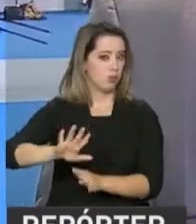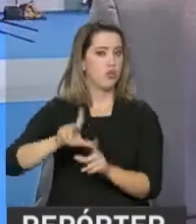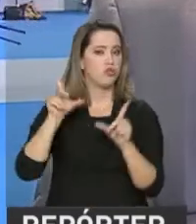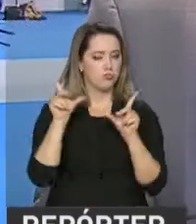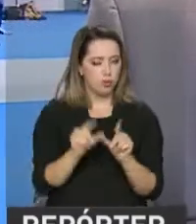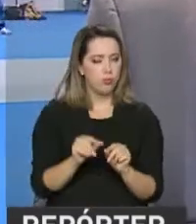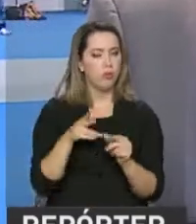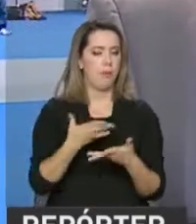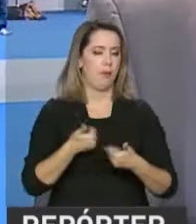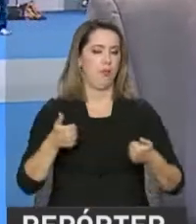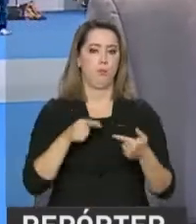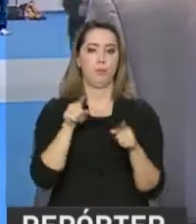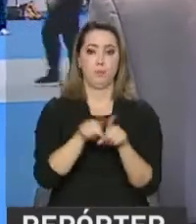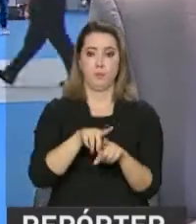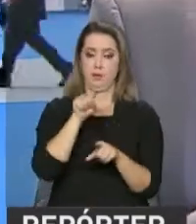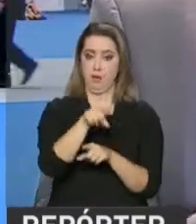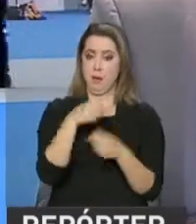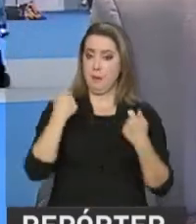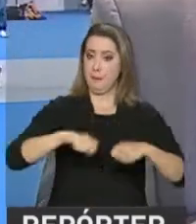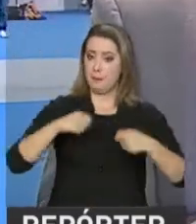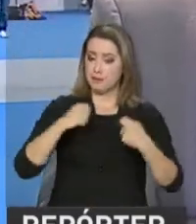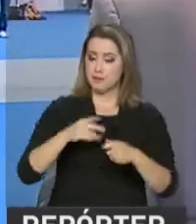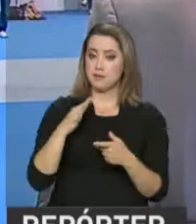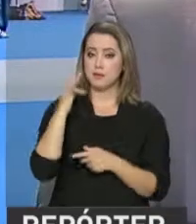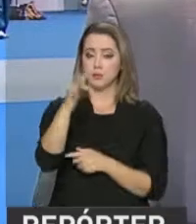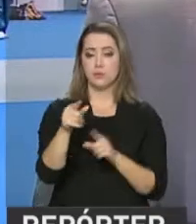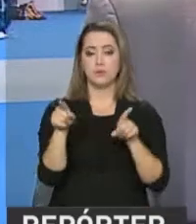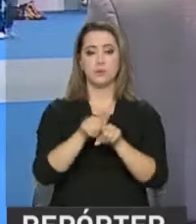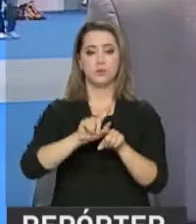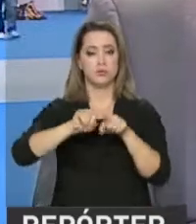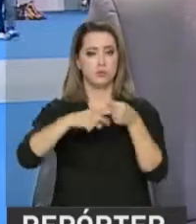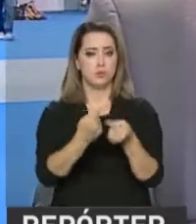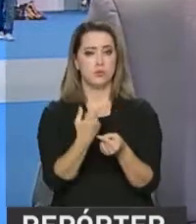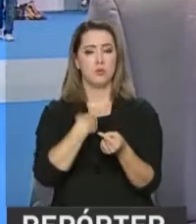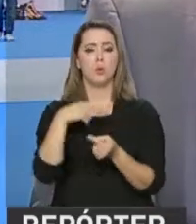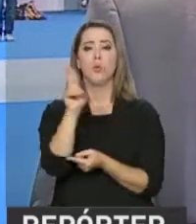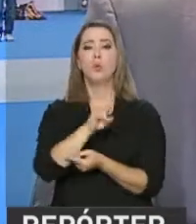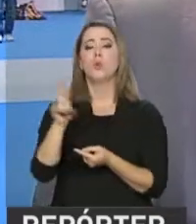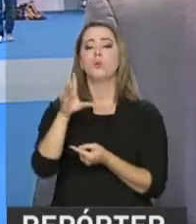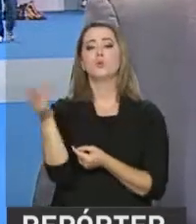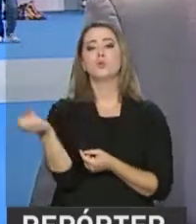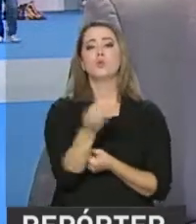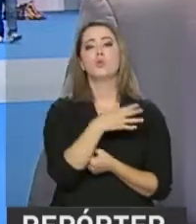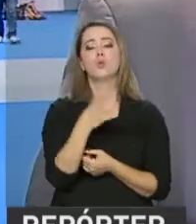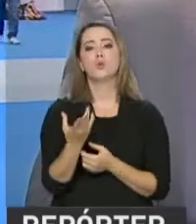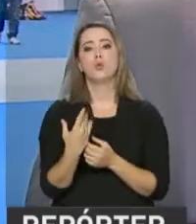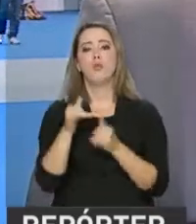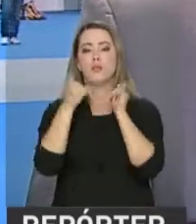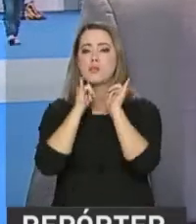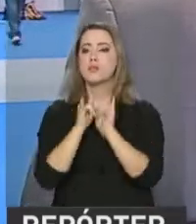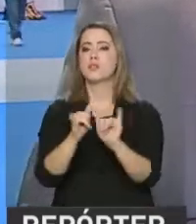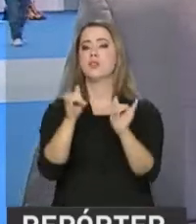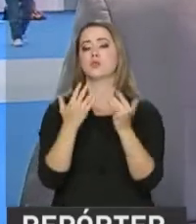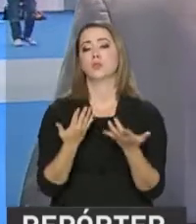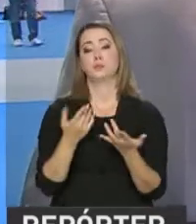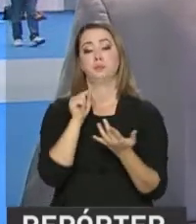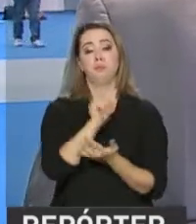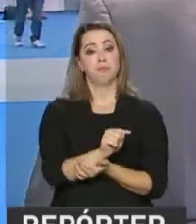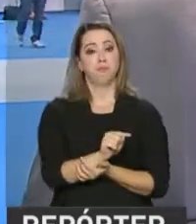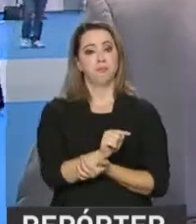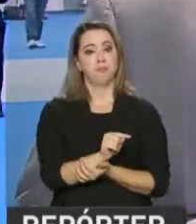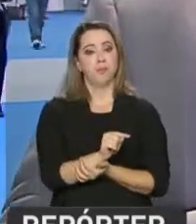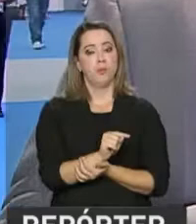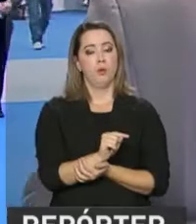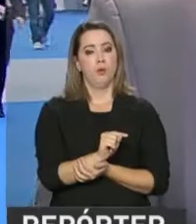combate às mudanças climáticas só se dará efetivamente com o uso de novas fontes de energia ao longo do